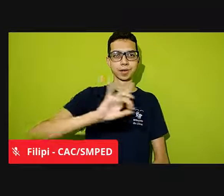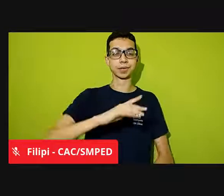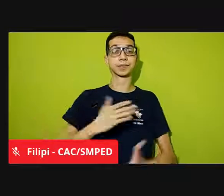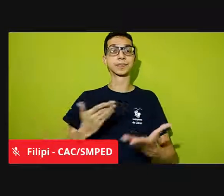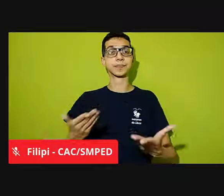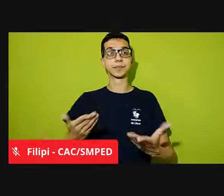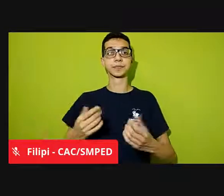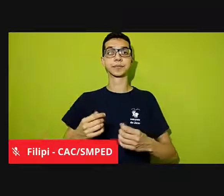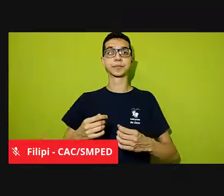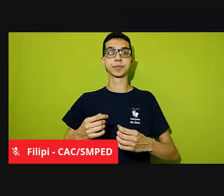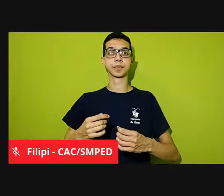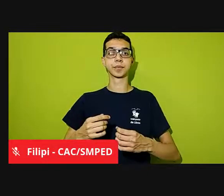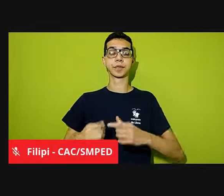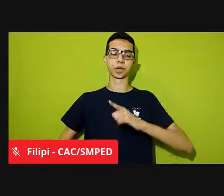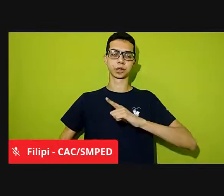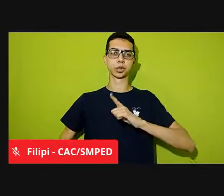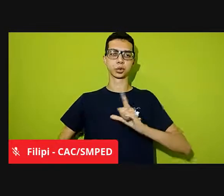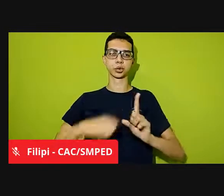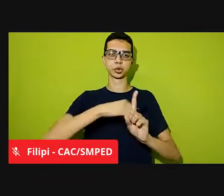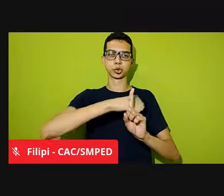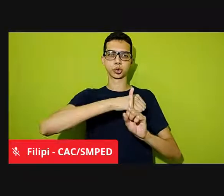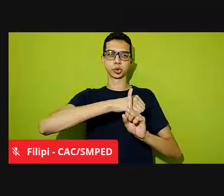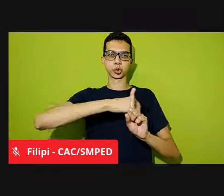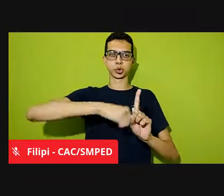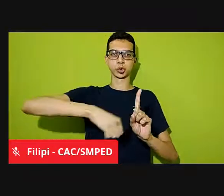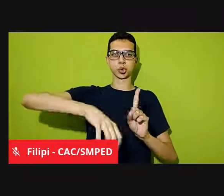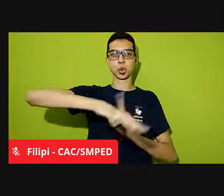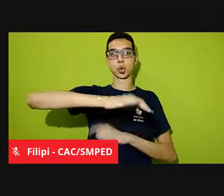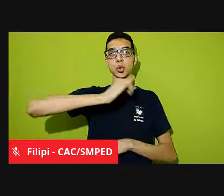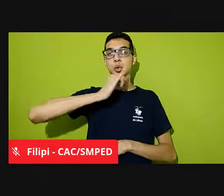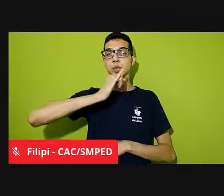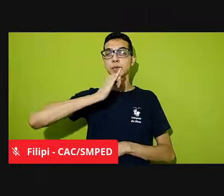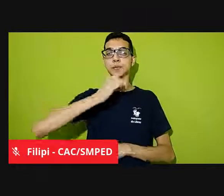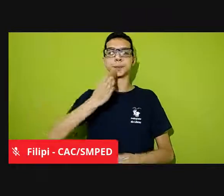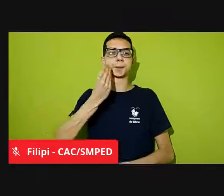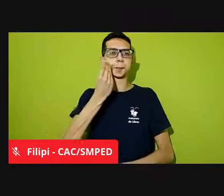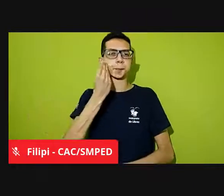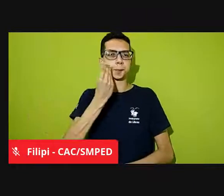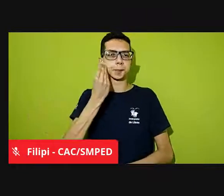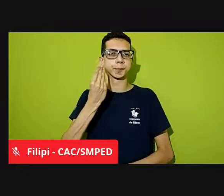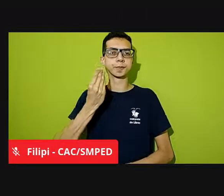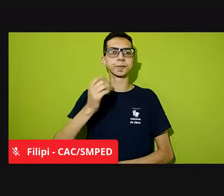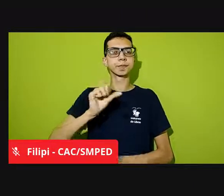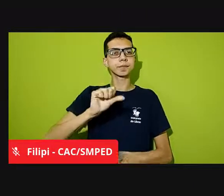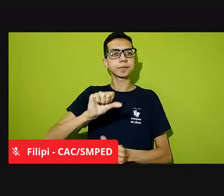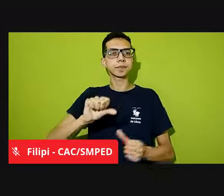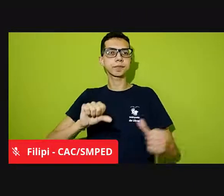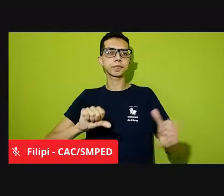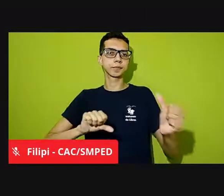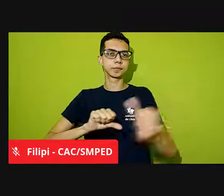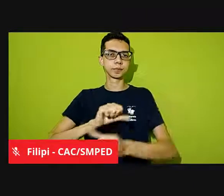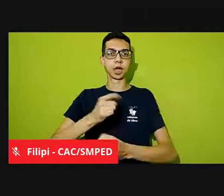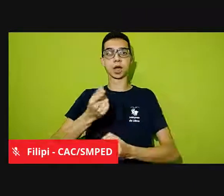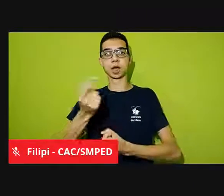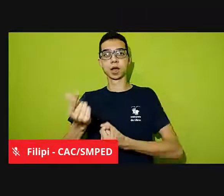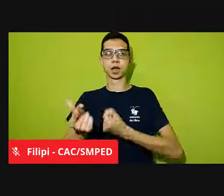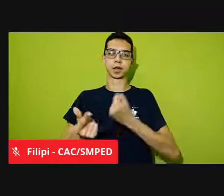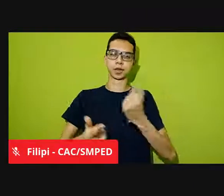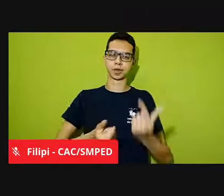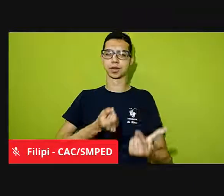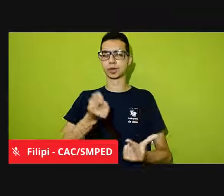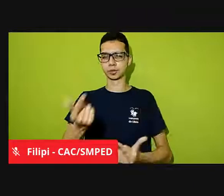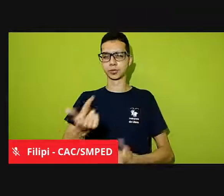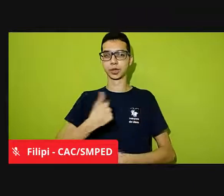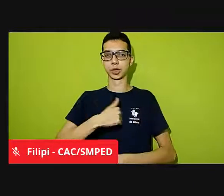mobilidade social, de alguma forma, né, de um reparo, uma mobilidade social em alguns aspectos, em alguns casos. E falei do